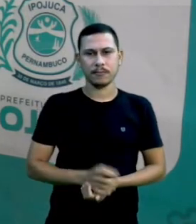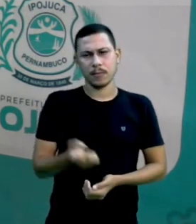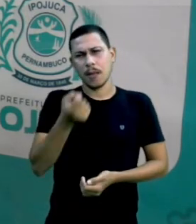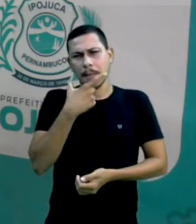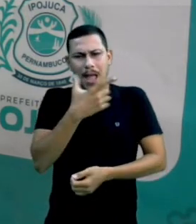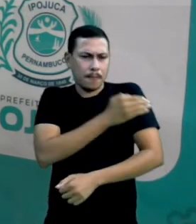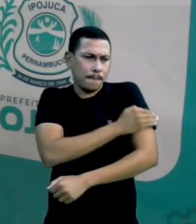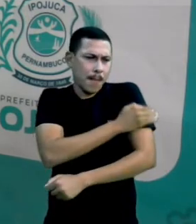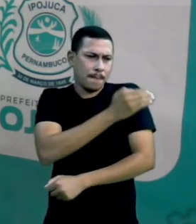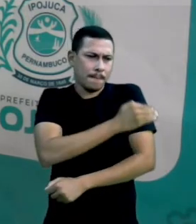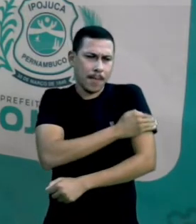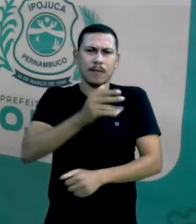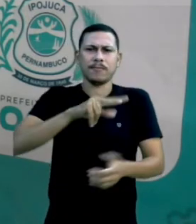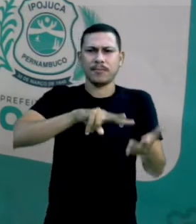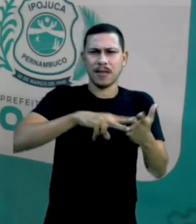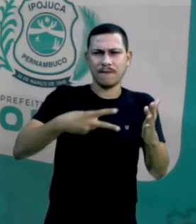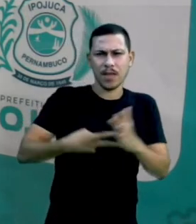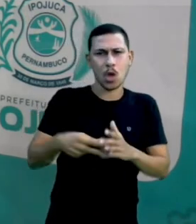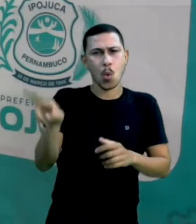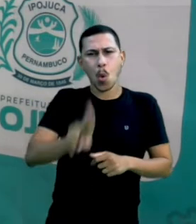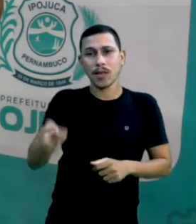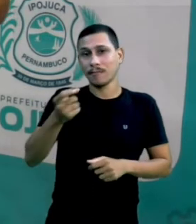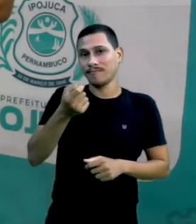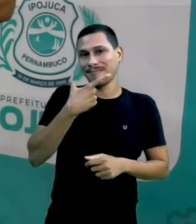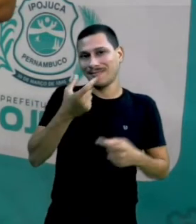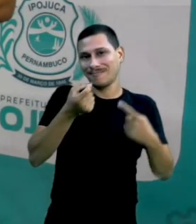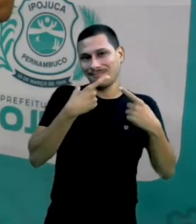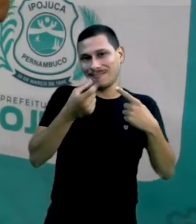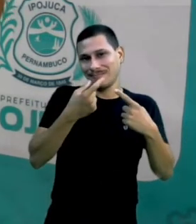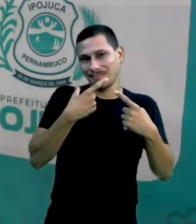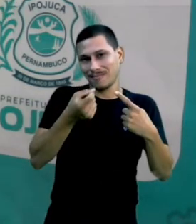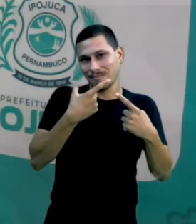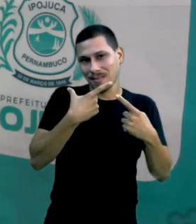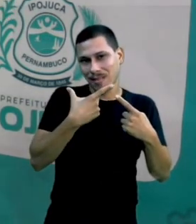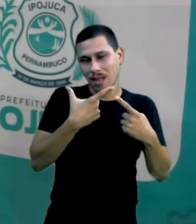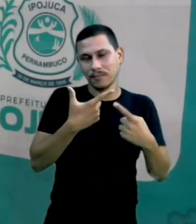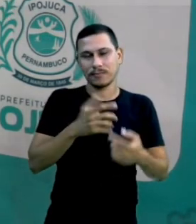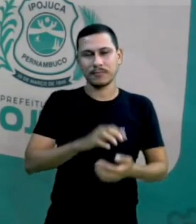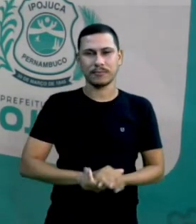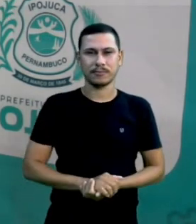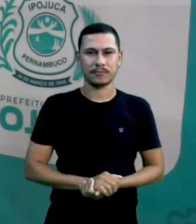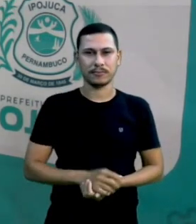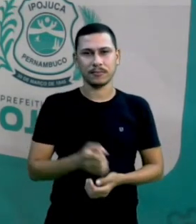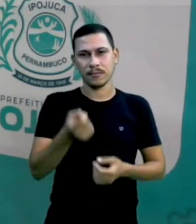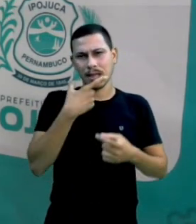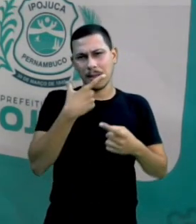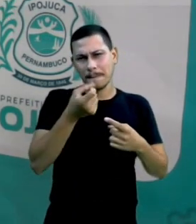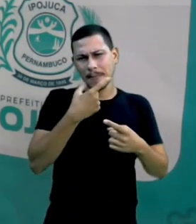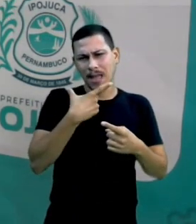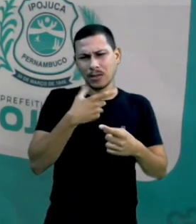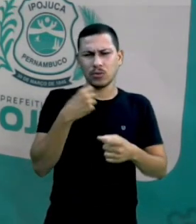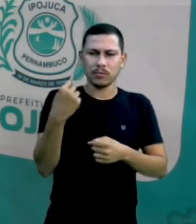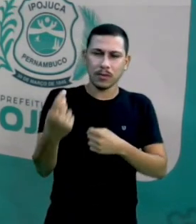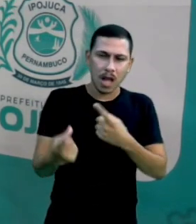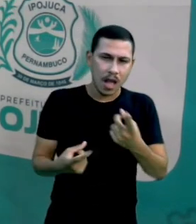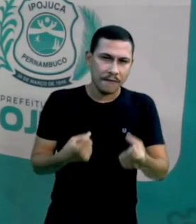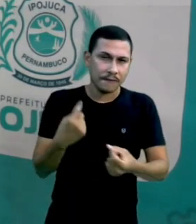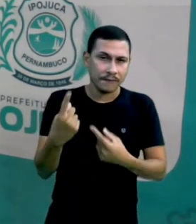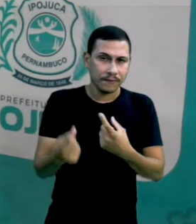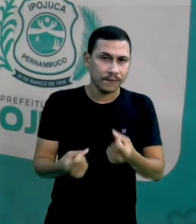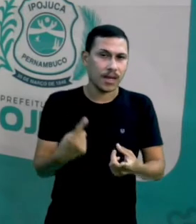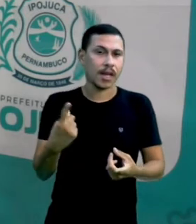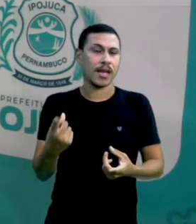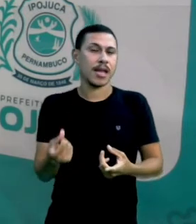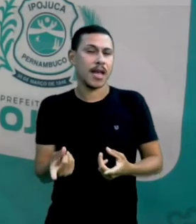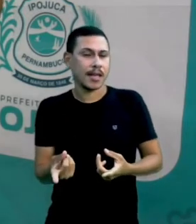anabolismo é a utilização de remédios, tá? Remédios de forma muitas vezes